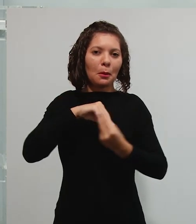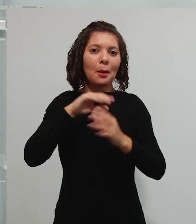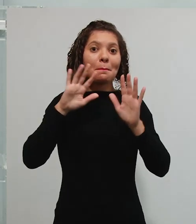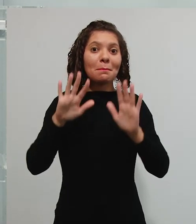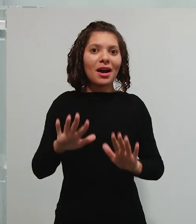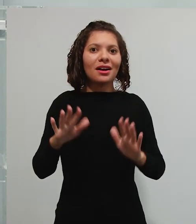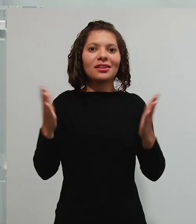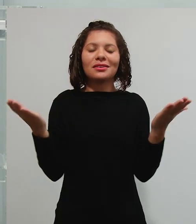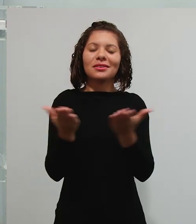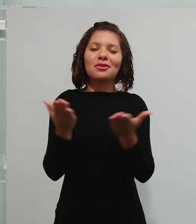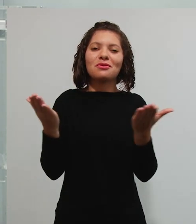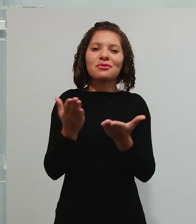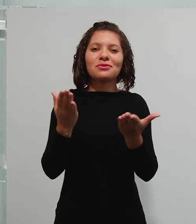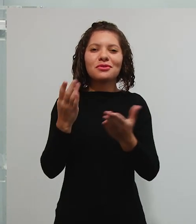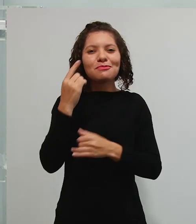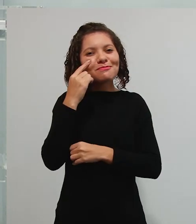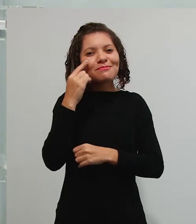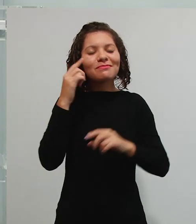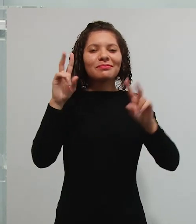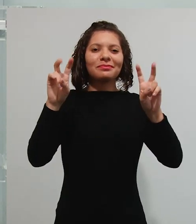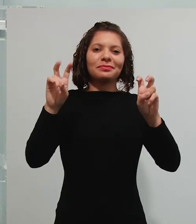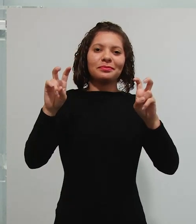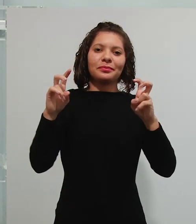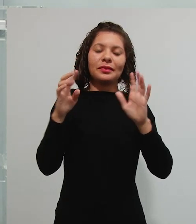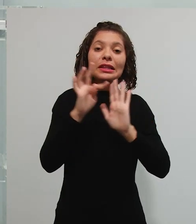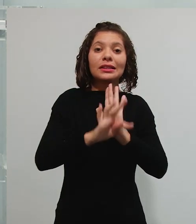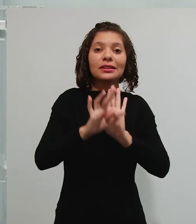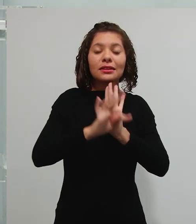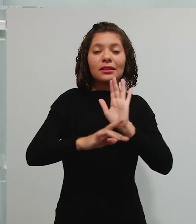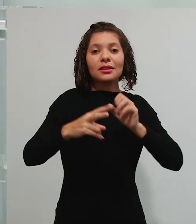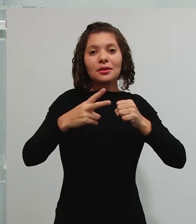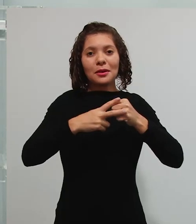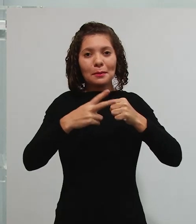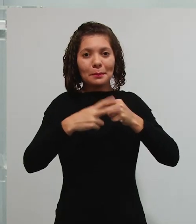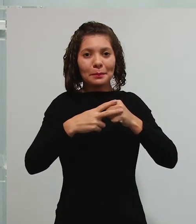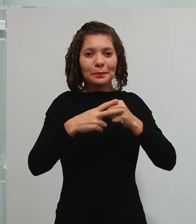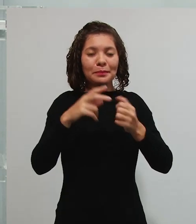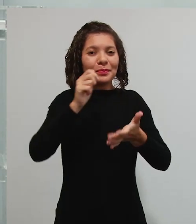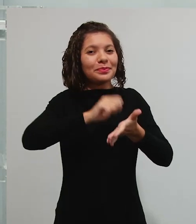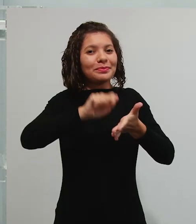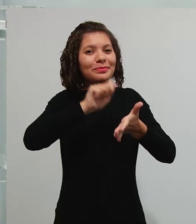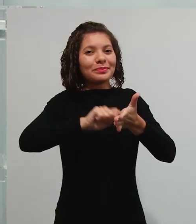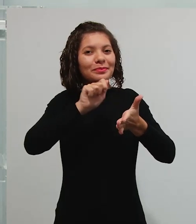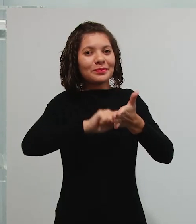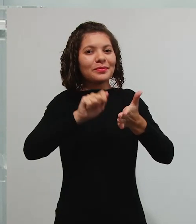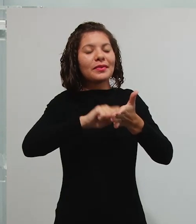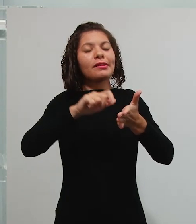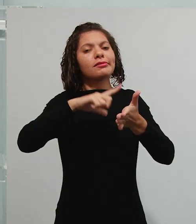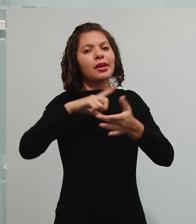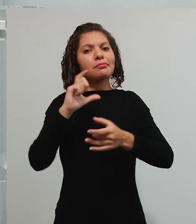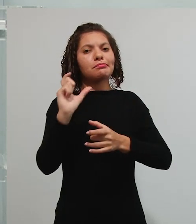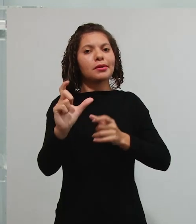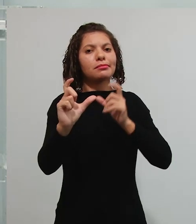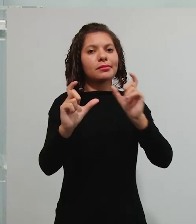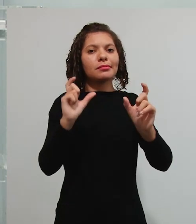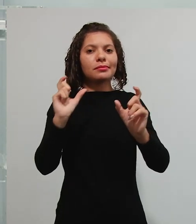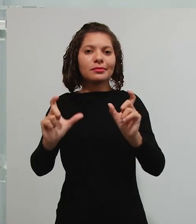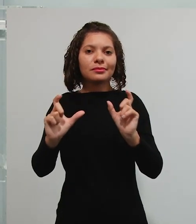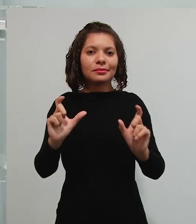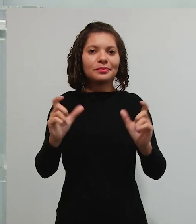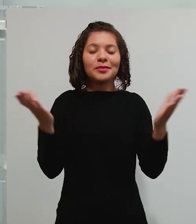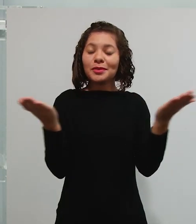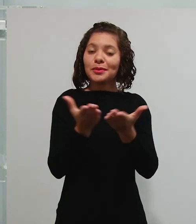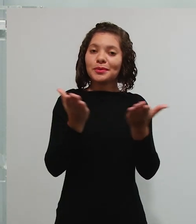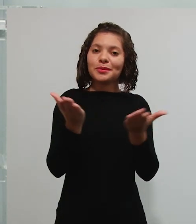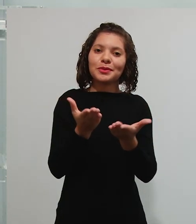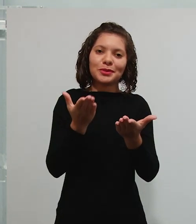no texto verbal escrito. Por que texto verbal? Porque o texto verbal é aquele formado por palavras. E neste